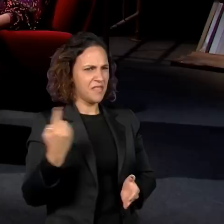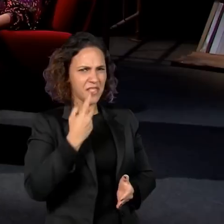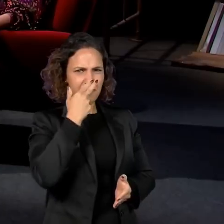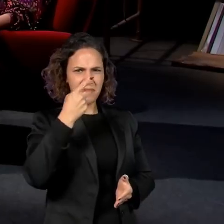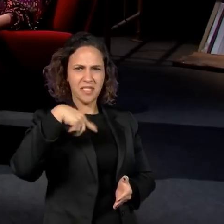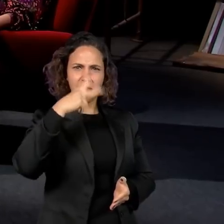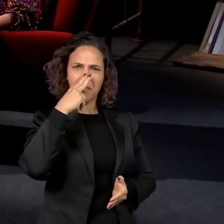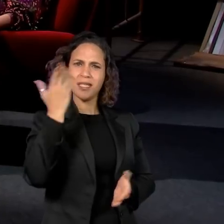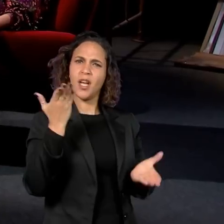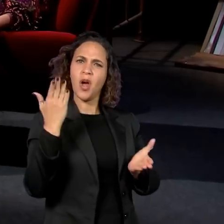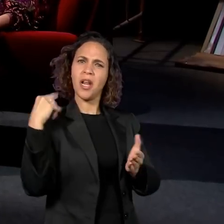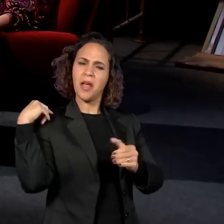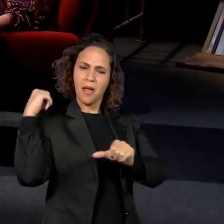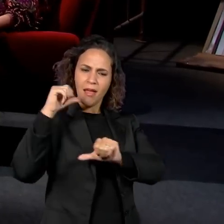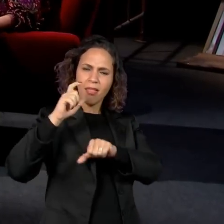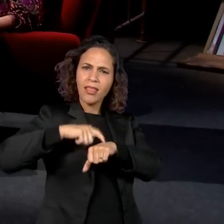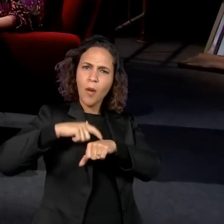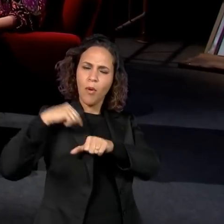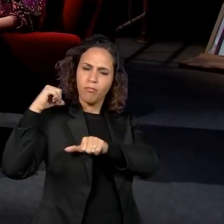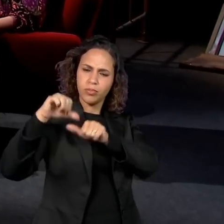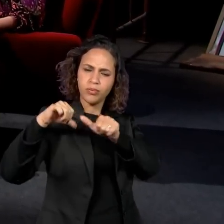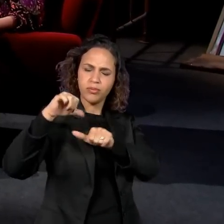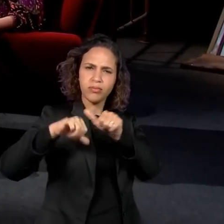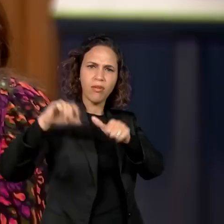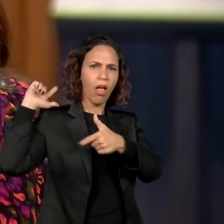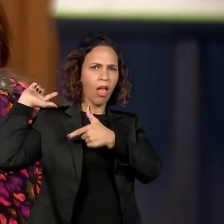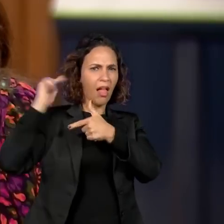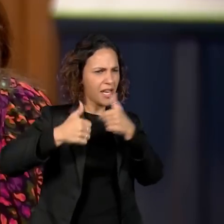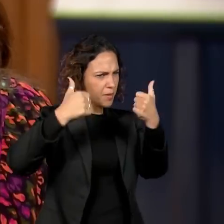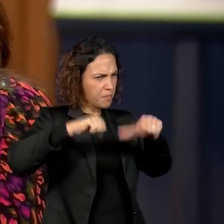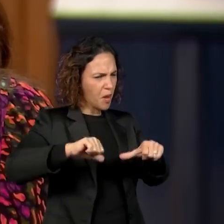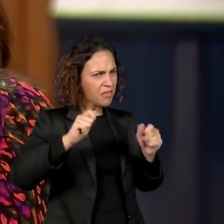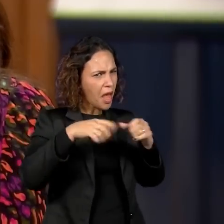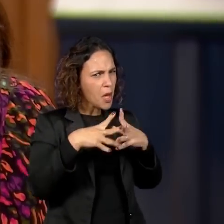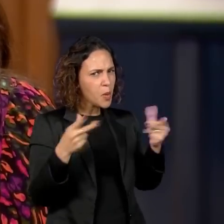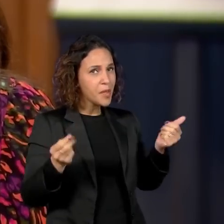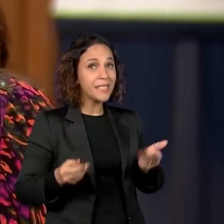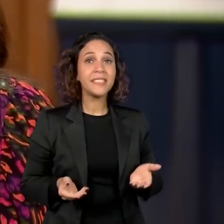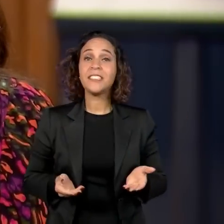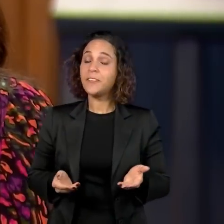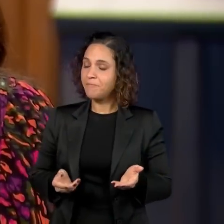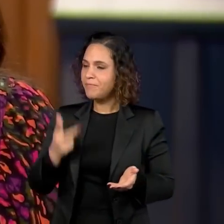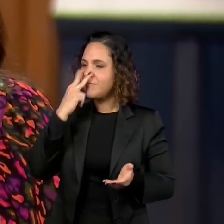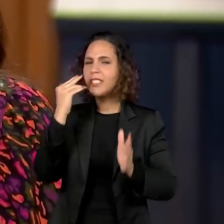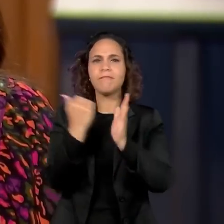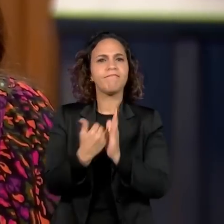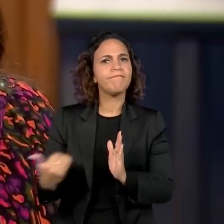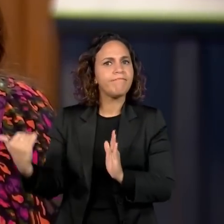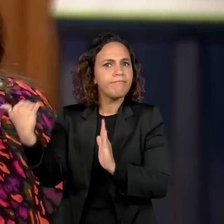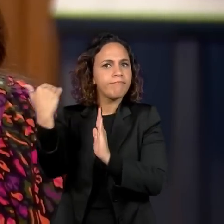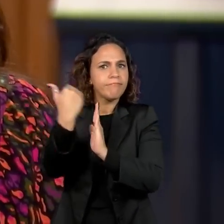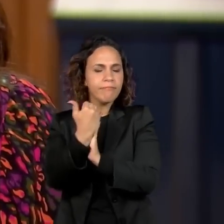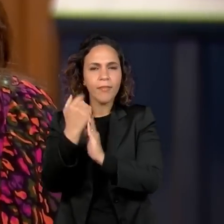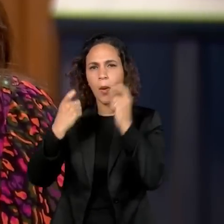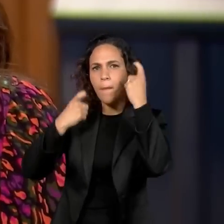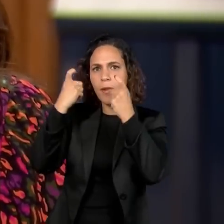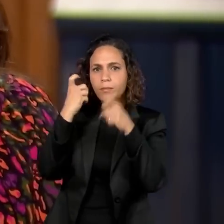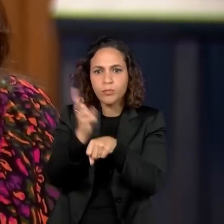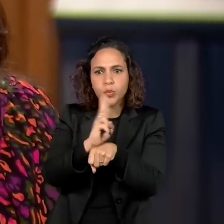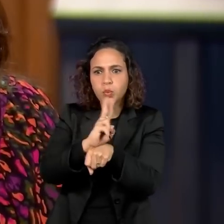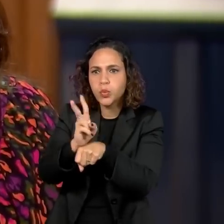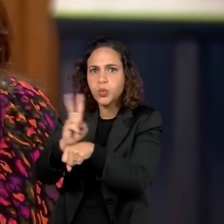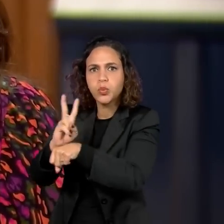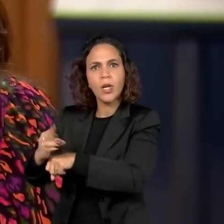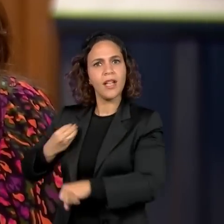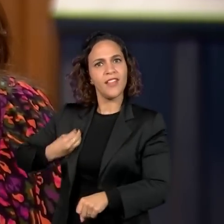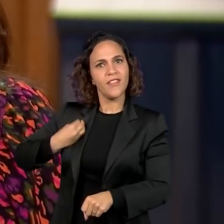mais caretas. Será que isso tem cura, Natália? Essa excessiva preocupação em patrulhar a vida